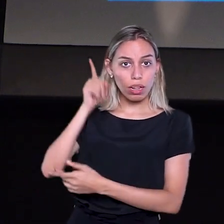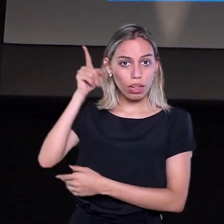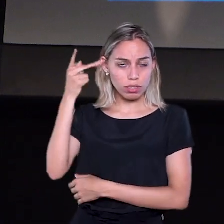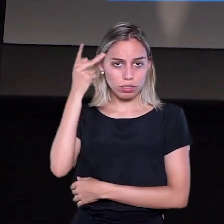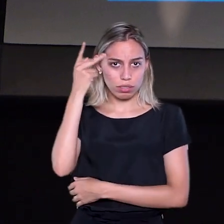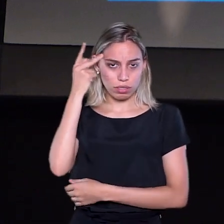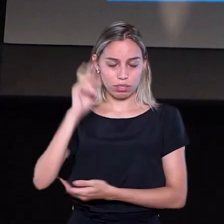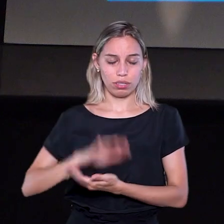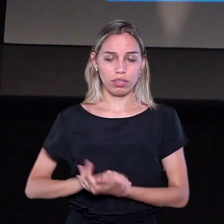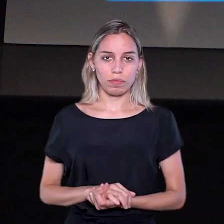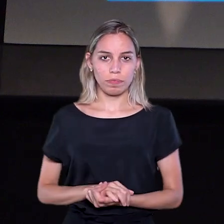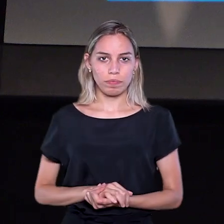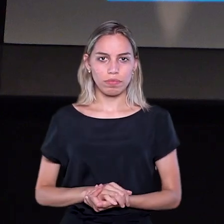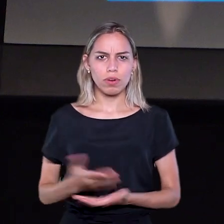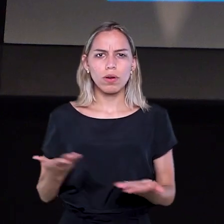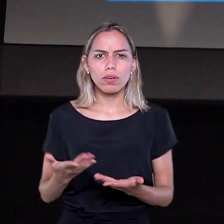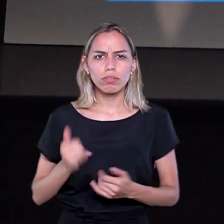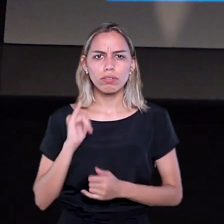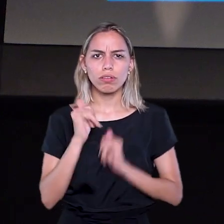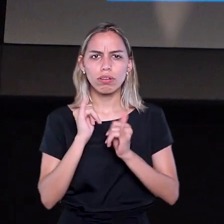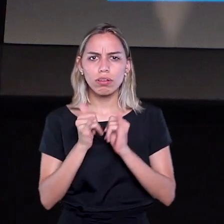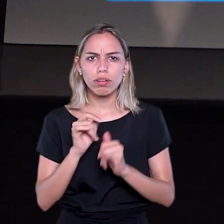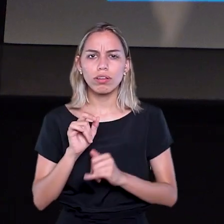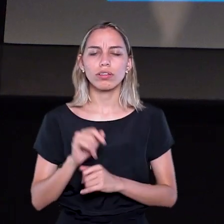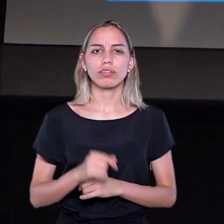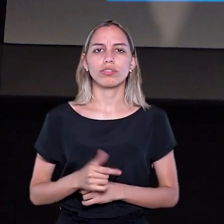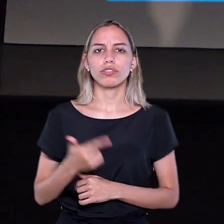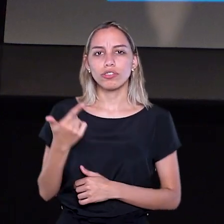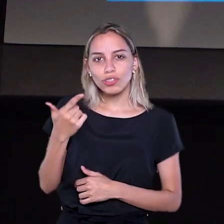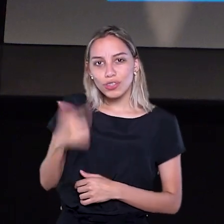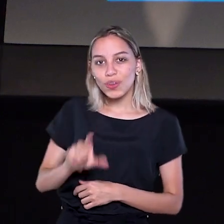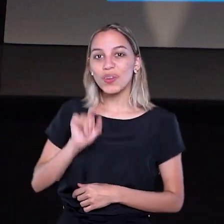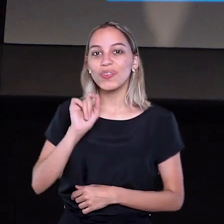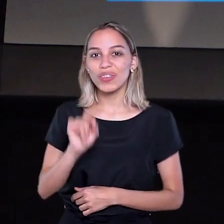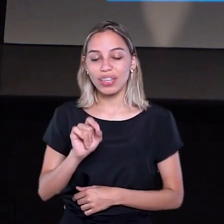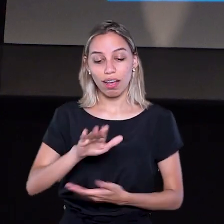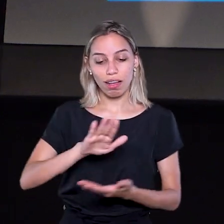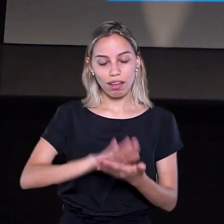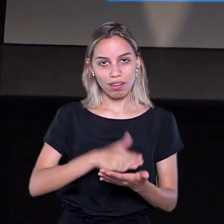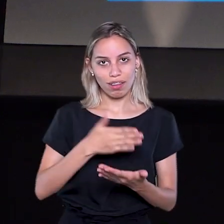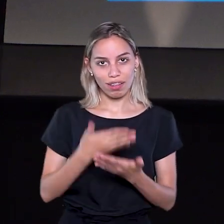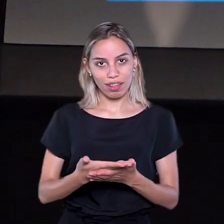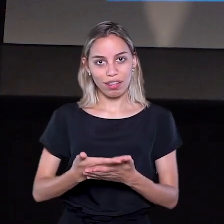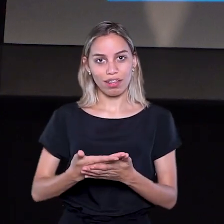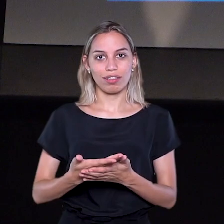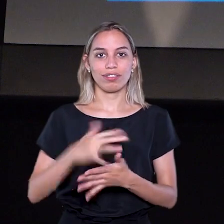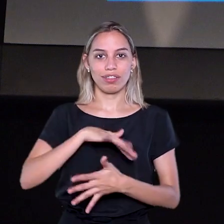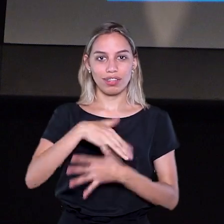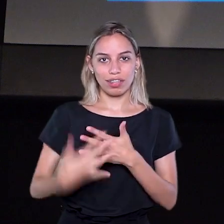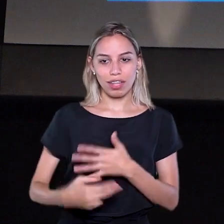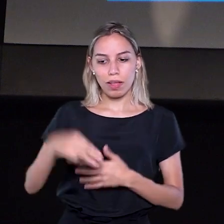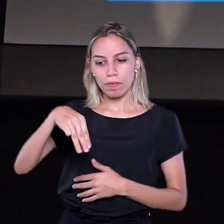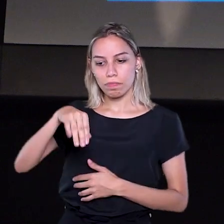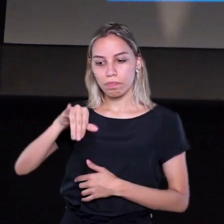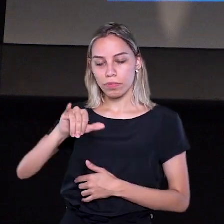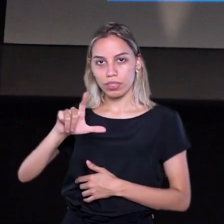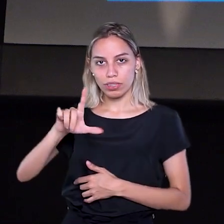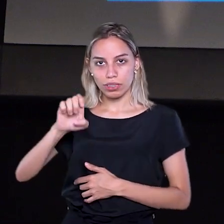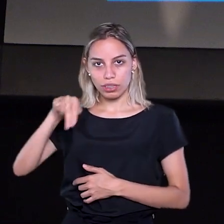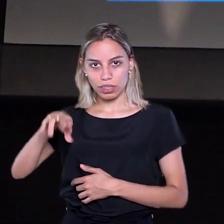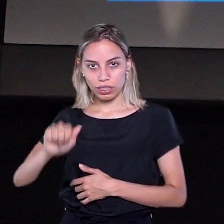Paulo. Contaremos nessa noite, novamente, enfatizando, com os intérpretes de Libras, Milena e